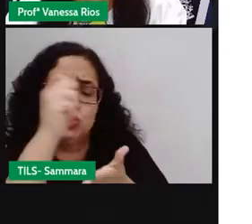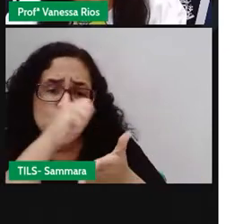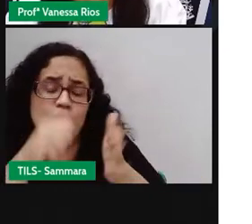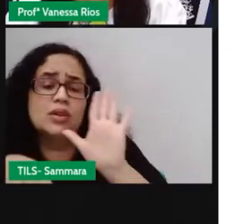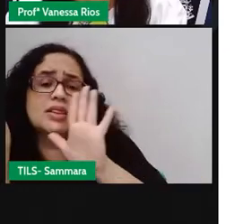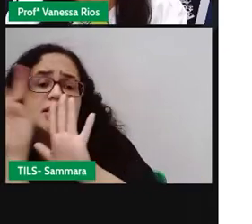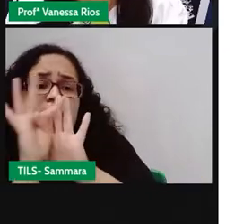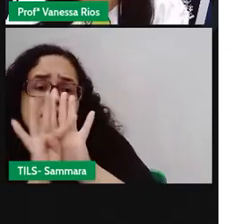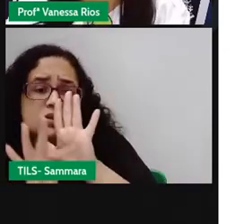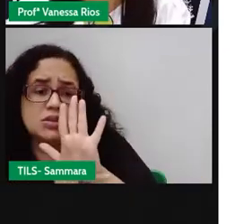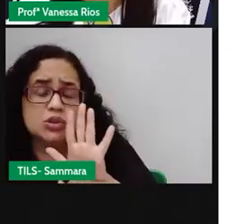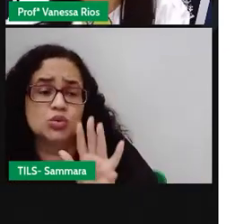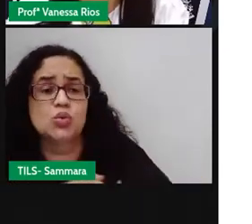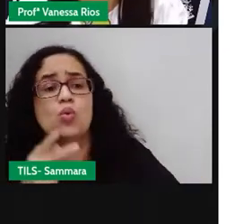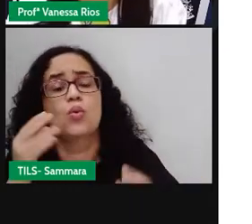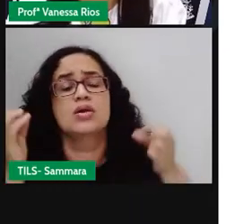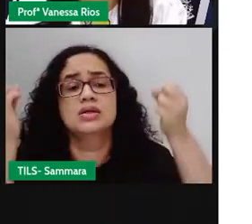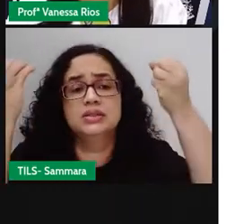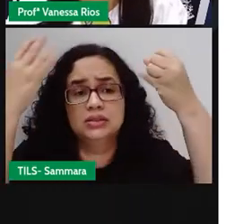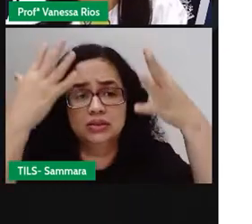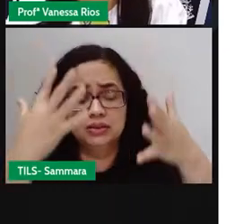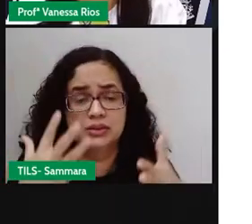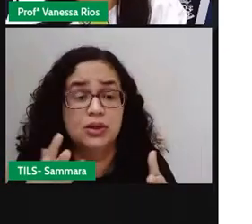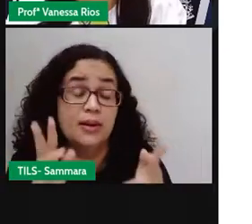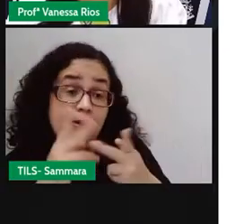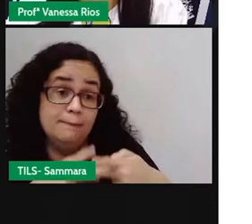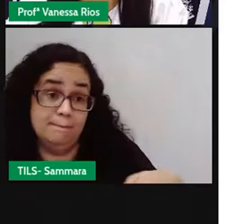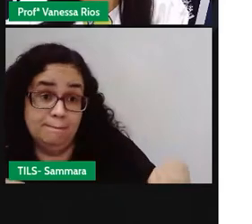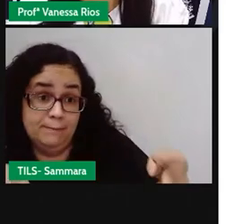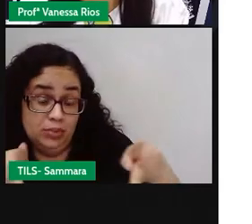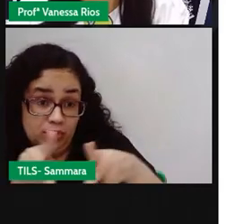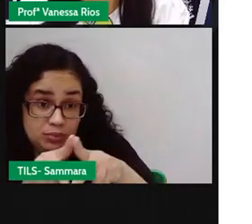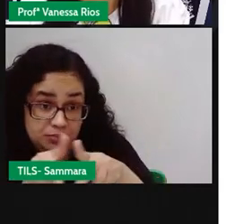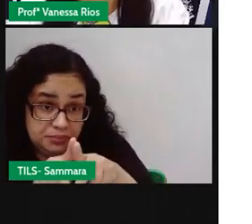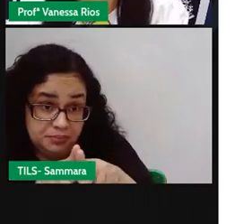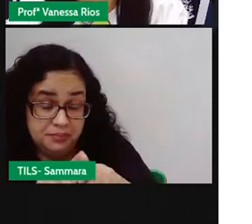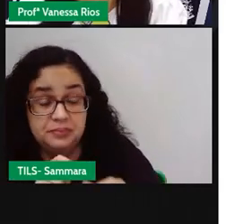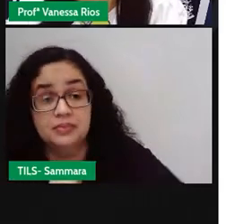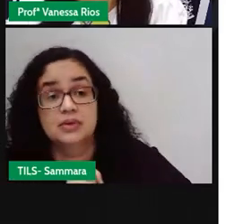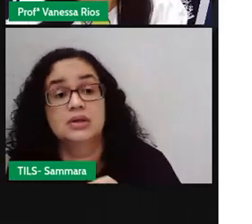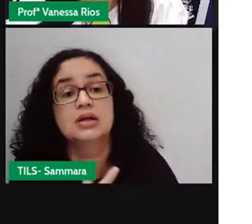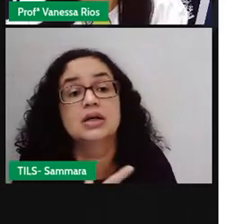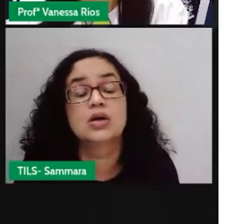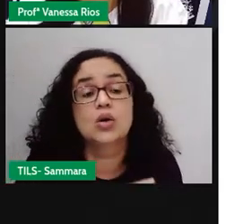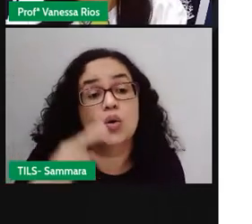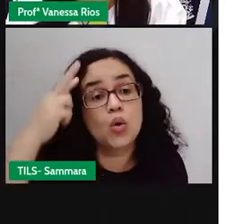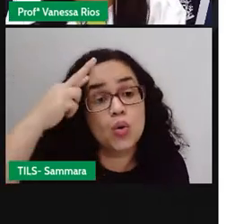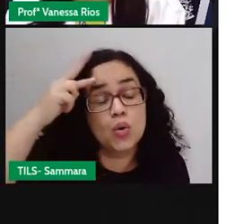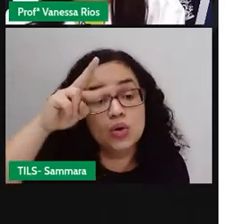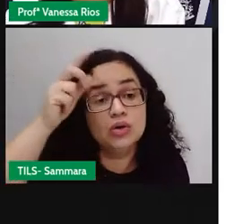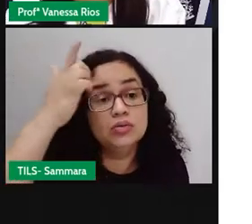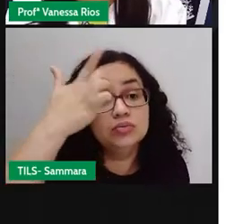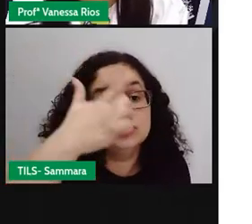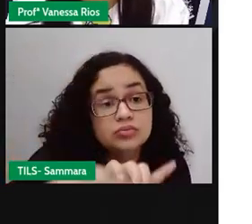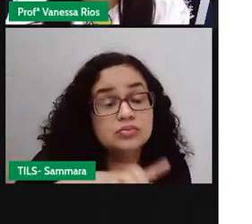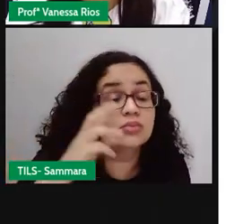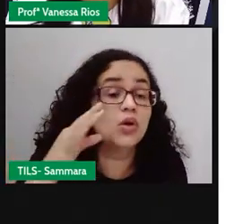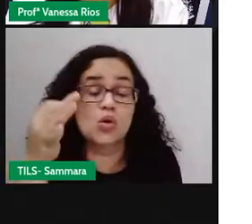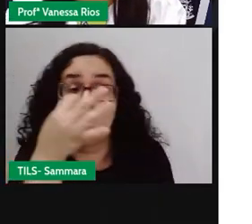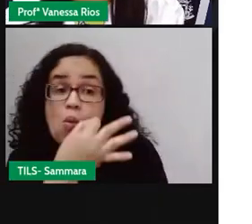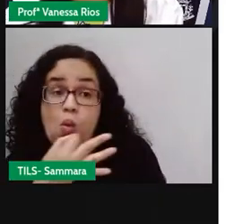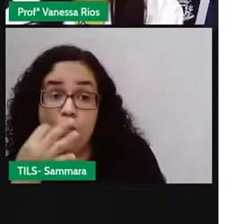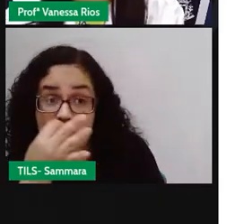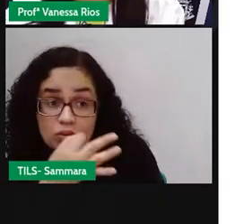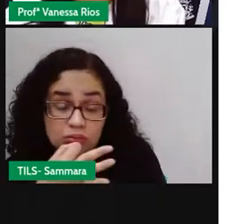de um texto ou para o recontar, já que os contos populares têm essa permissão, né, de serem recontados